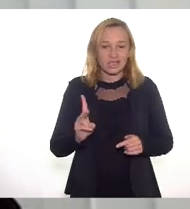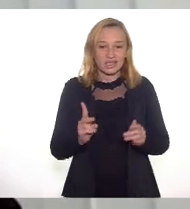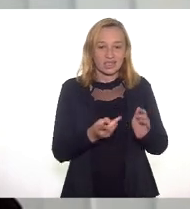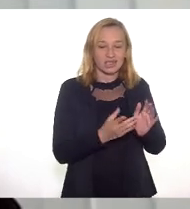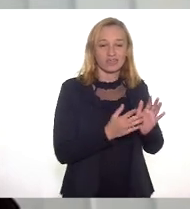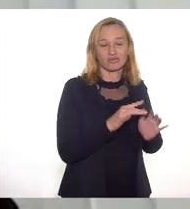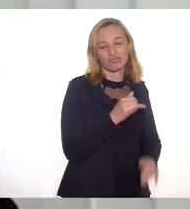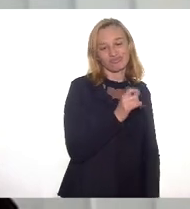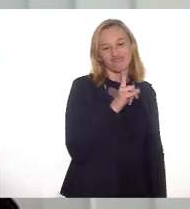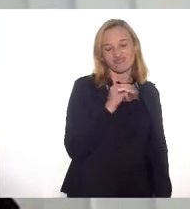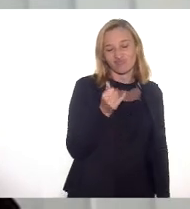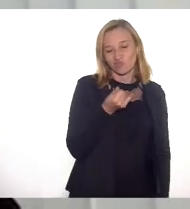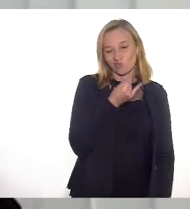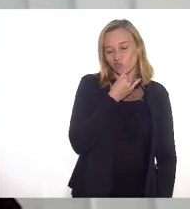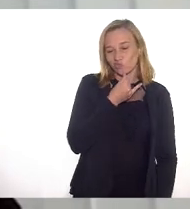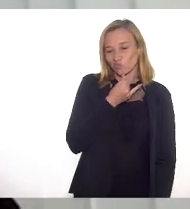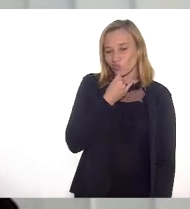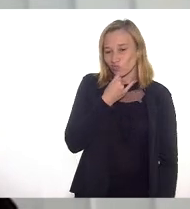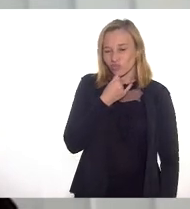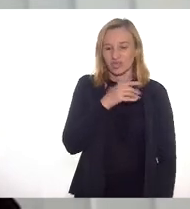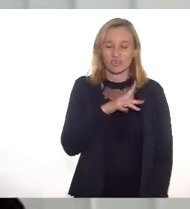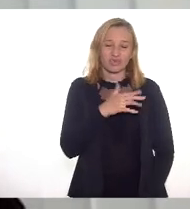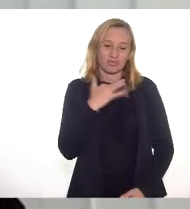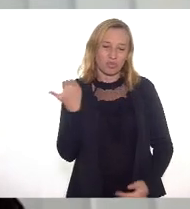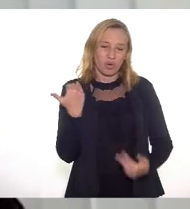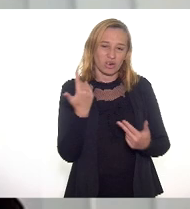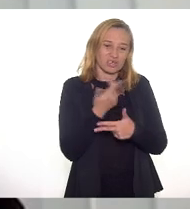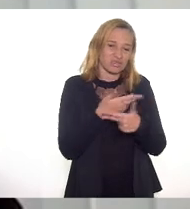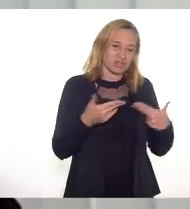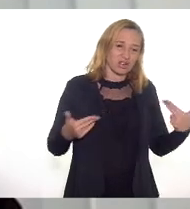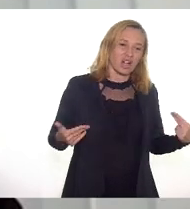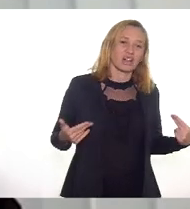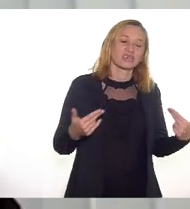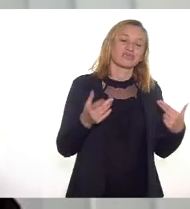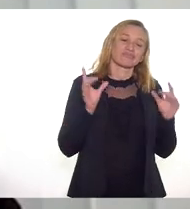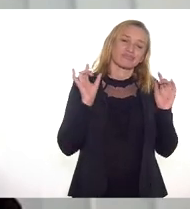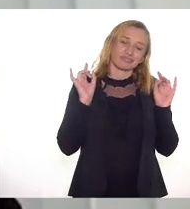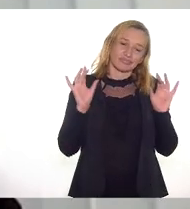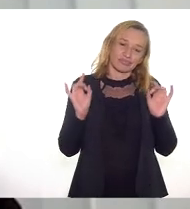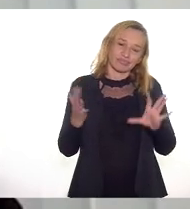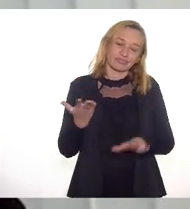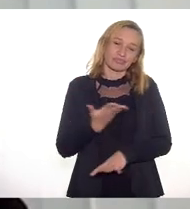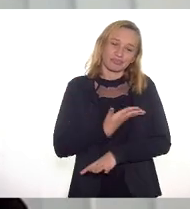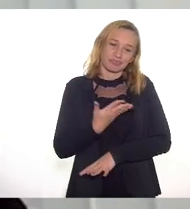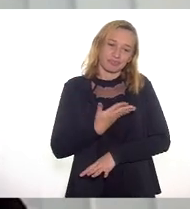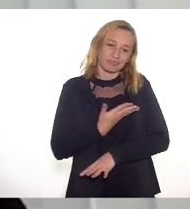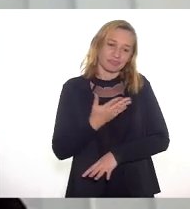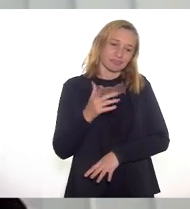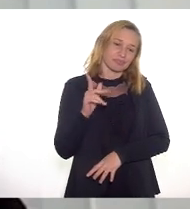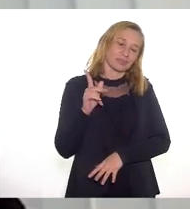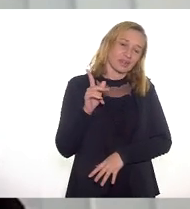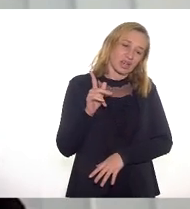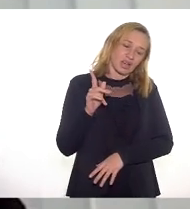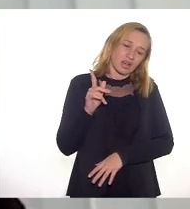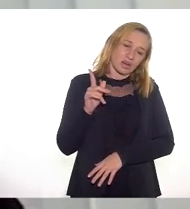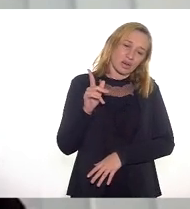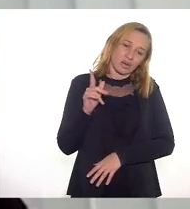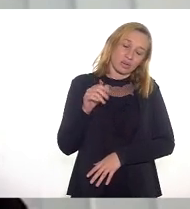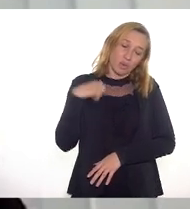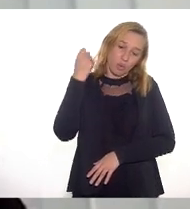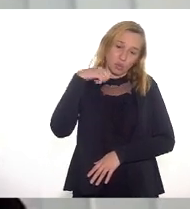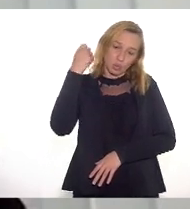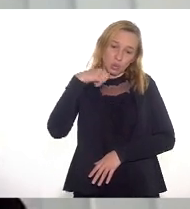tão triste, a gente aí com tantas mortes, e, sobretudo, em especial, a morte do humorista, do